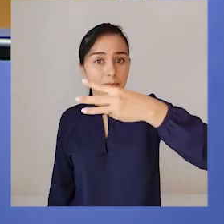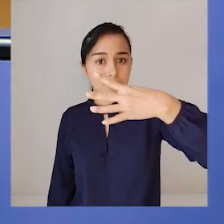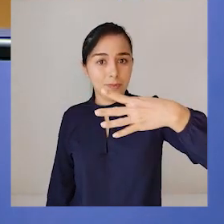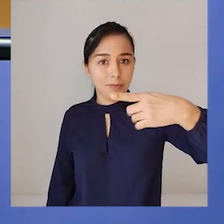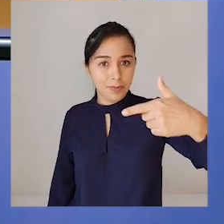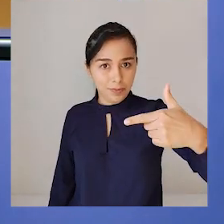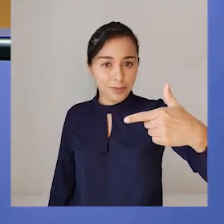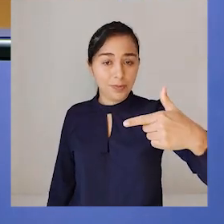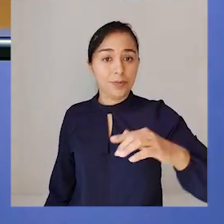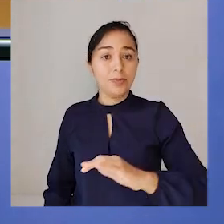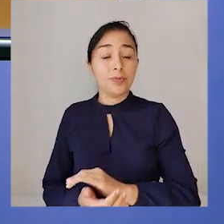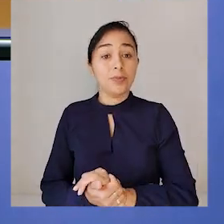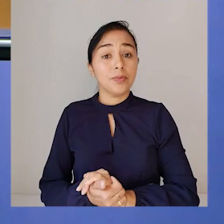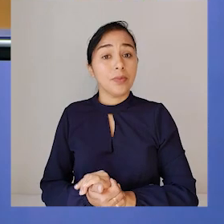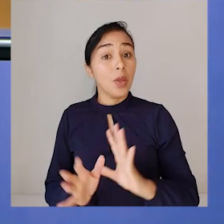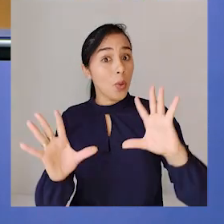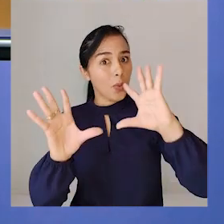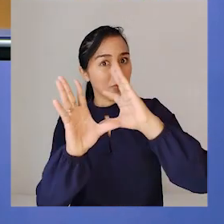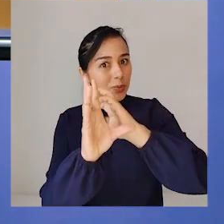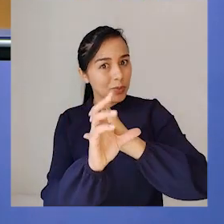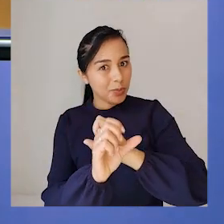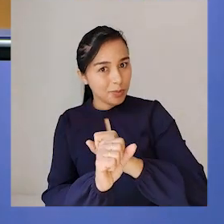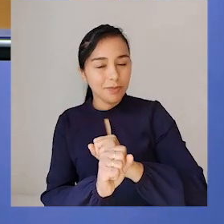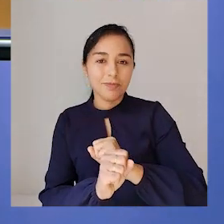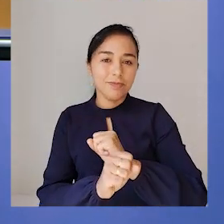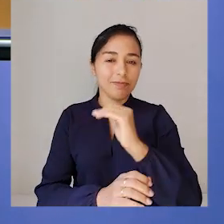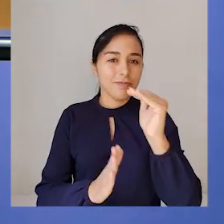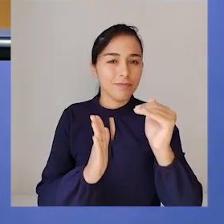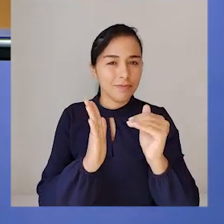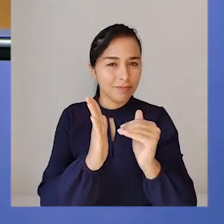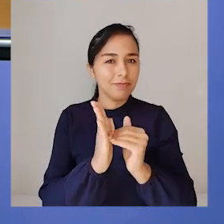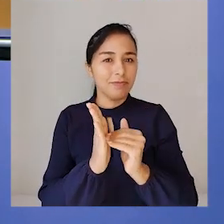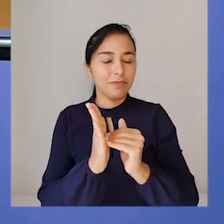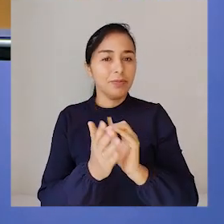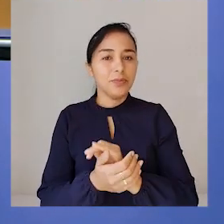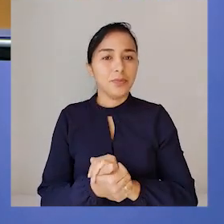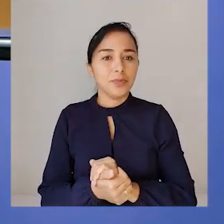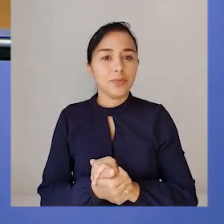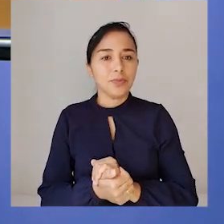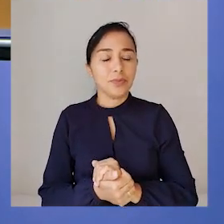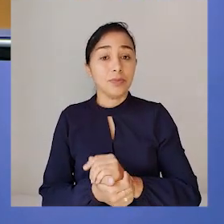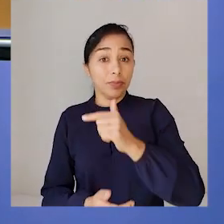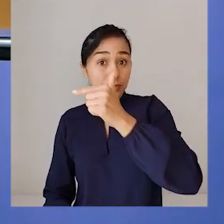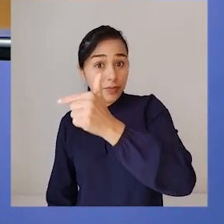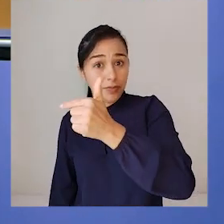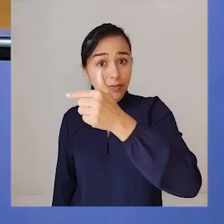342. Somando cada um dos elementos do número